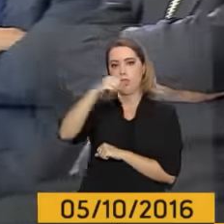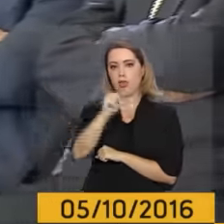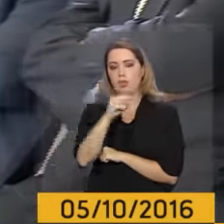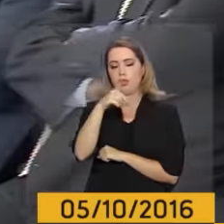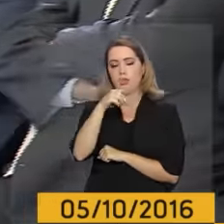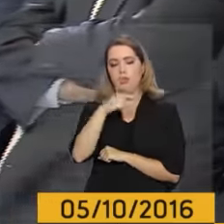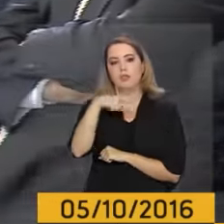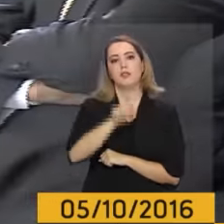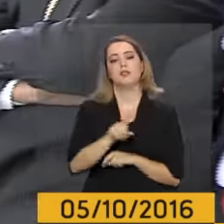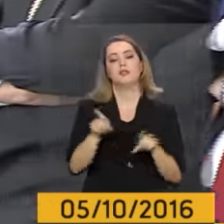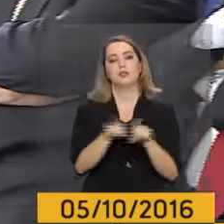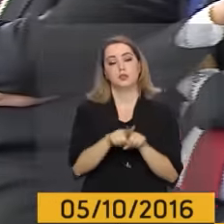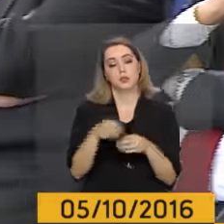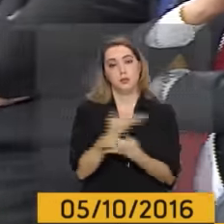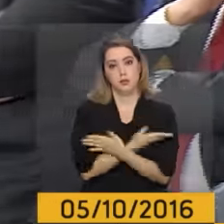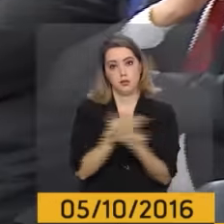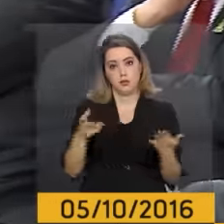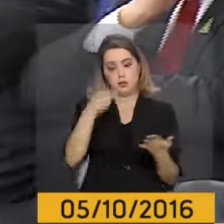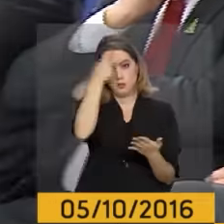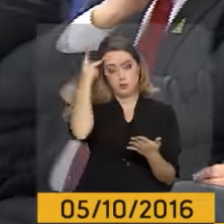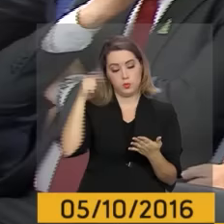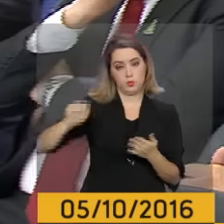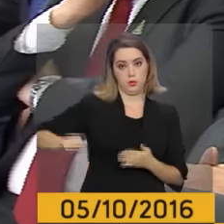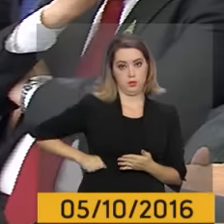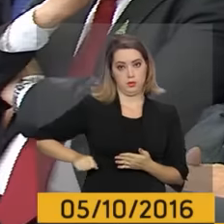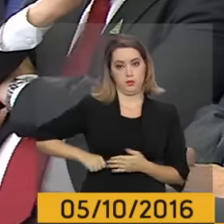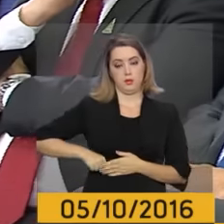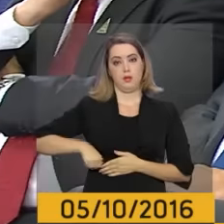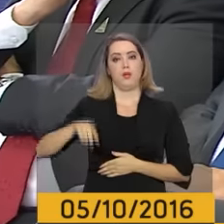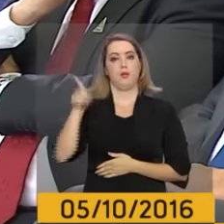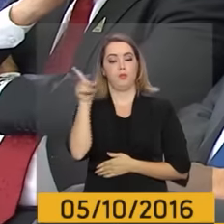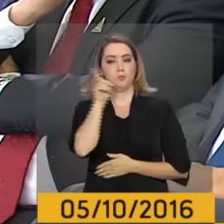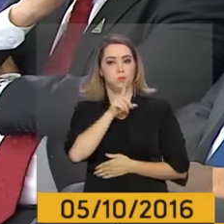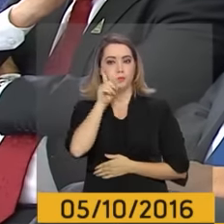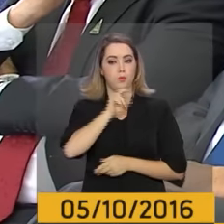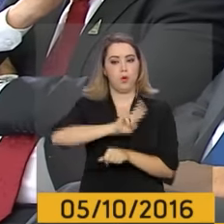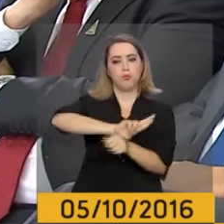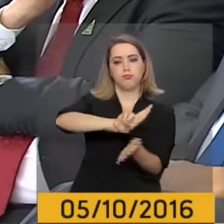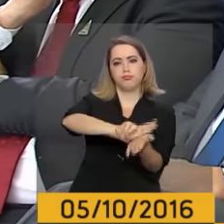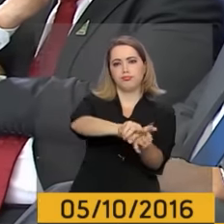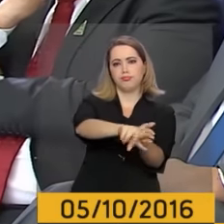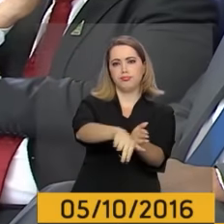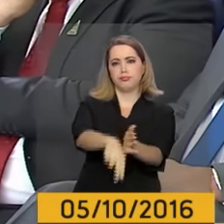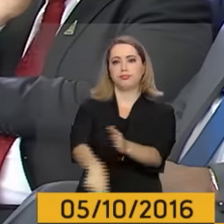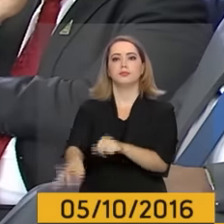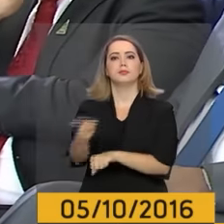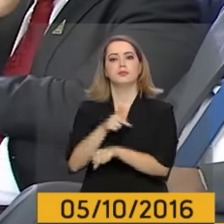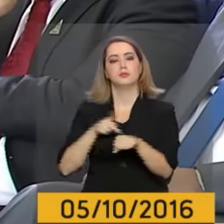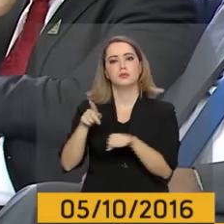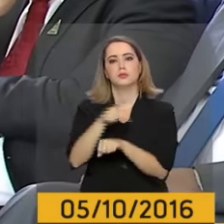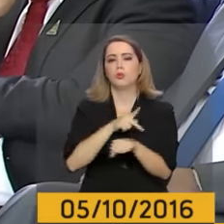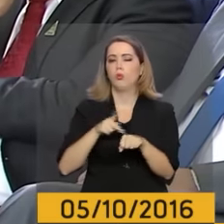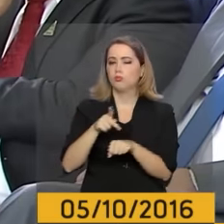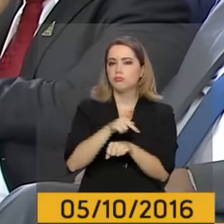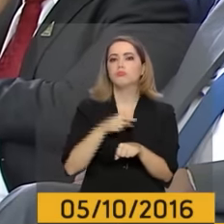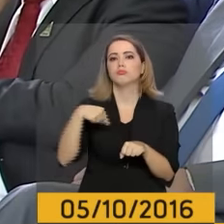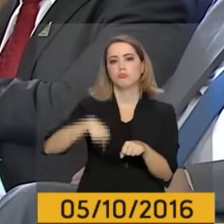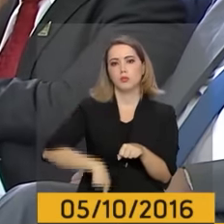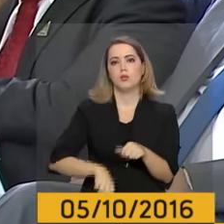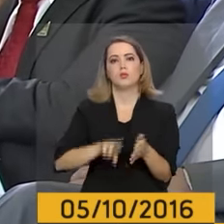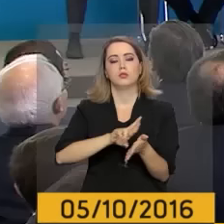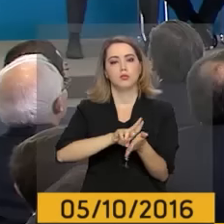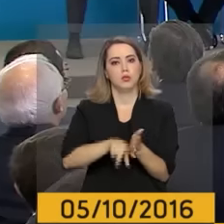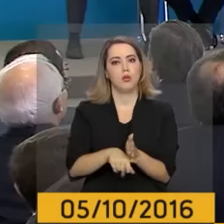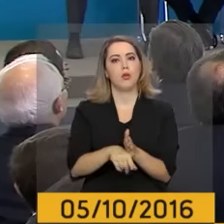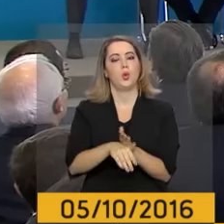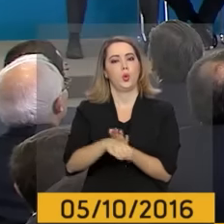os representantes do Corpo Diplomático dos Estados Unidos, do Reino Unido, da Alemanha, Angola, Argentina, Austrália, Chile, Croácia,